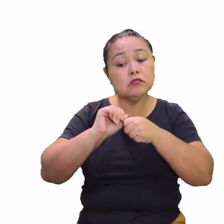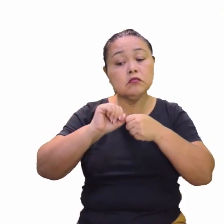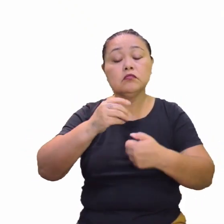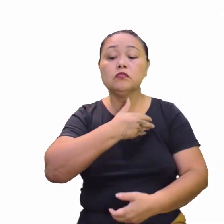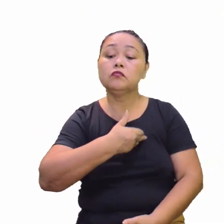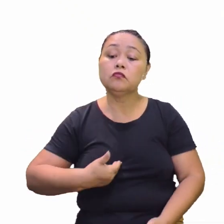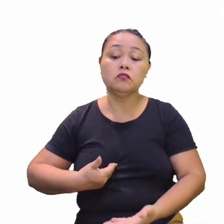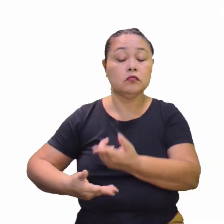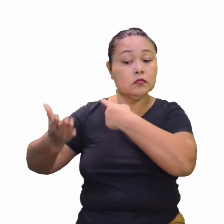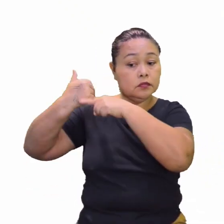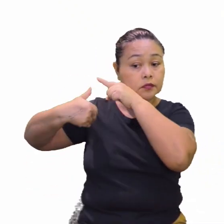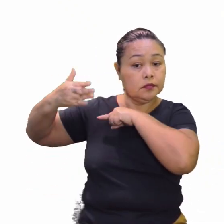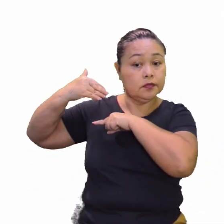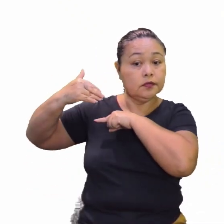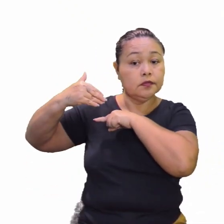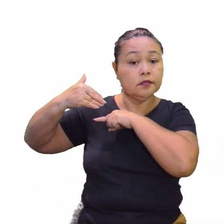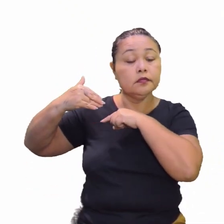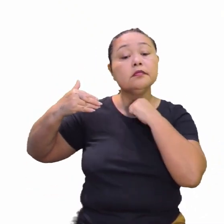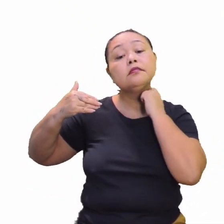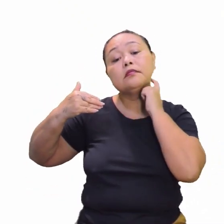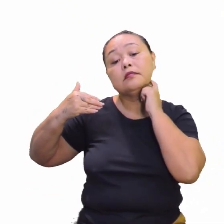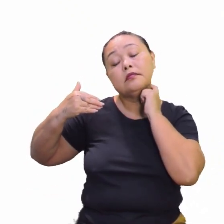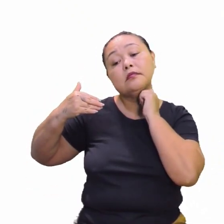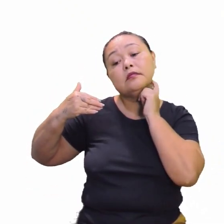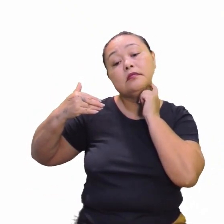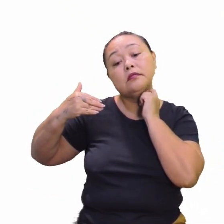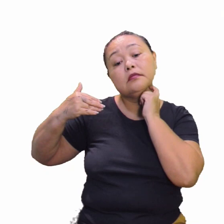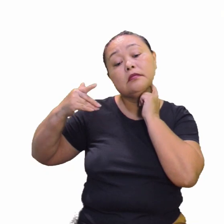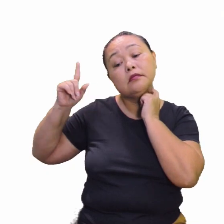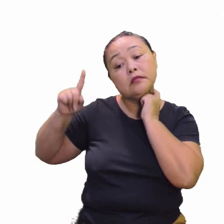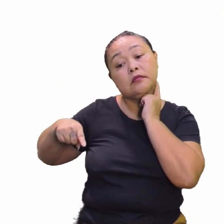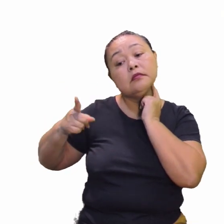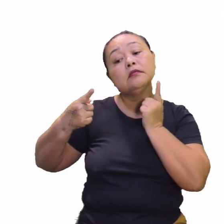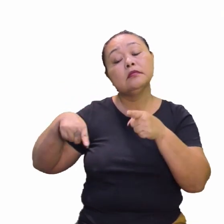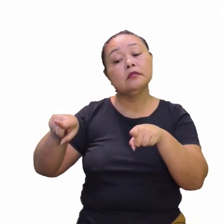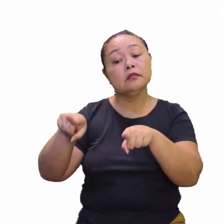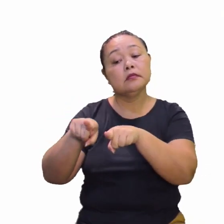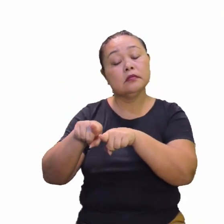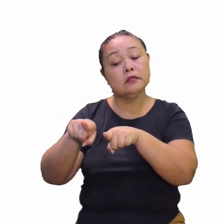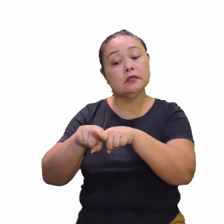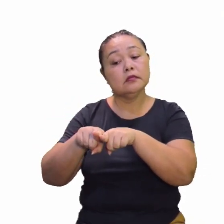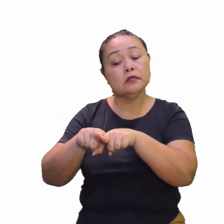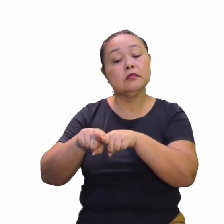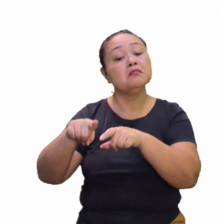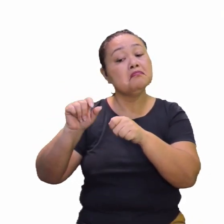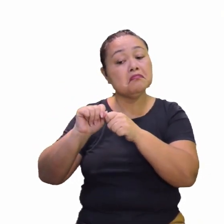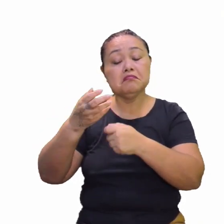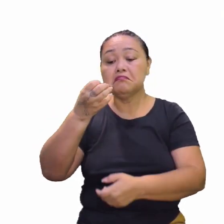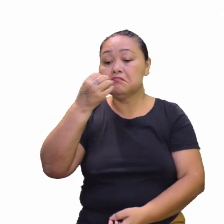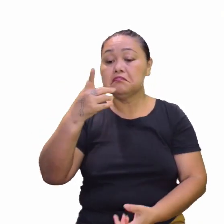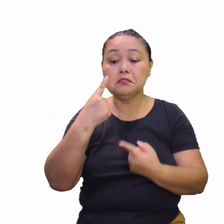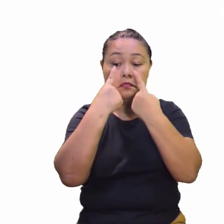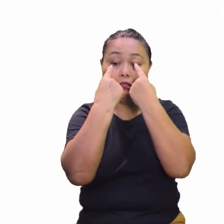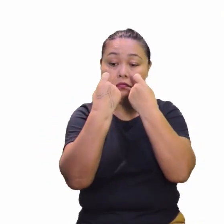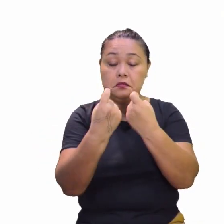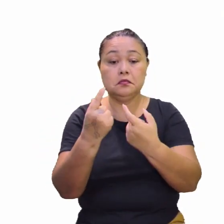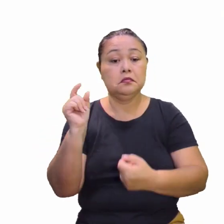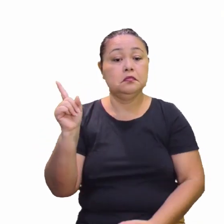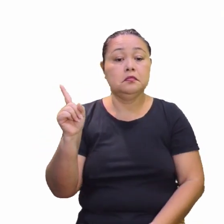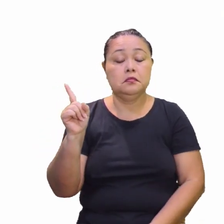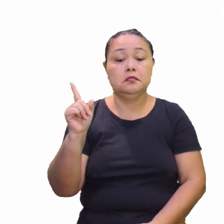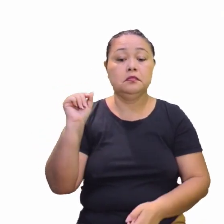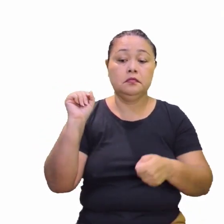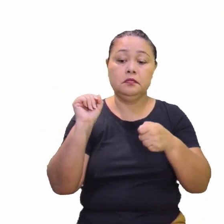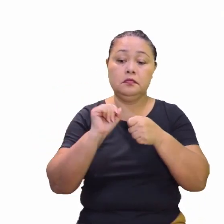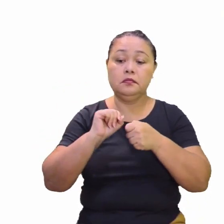por governadores passados. Então, Rogério, também foi uma sacada muito interessante,